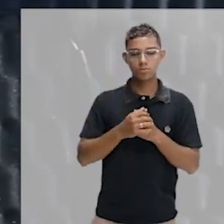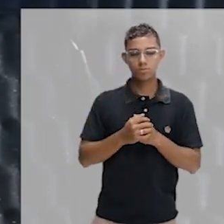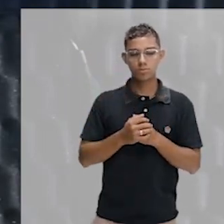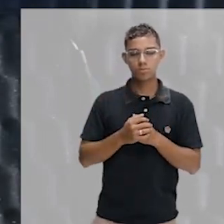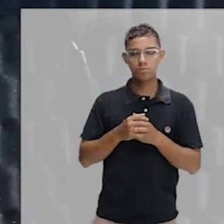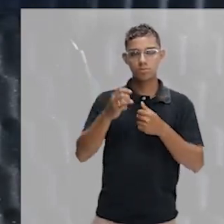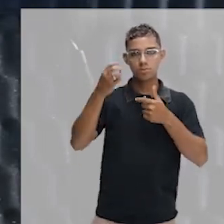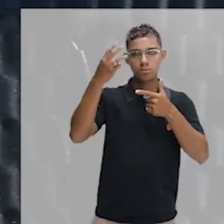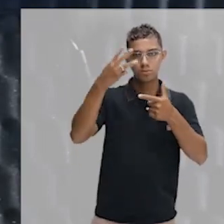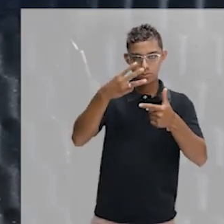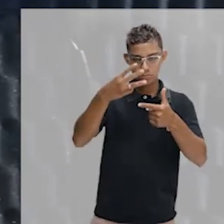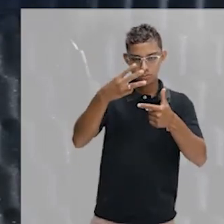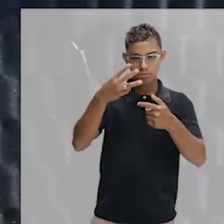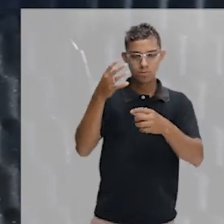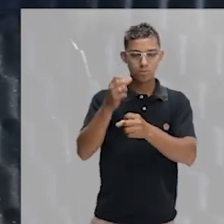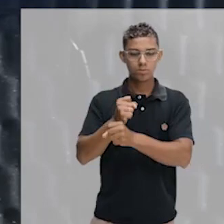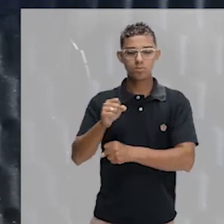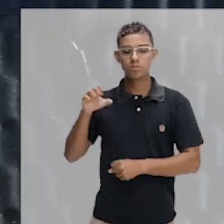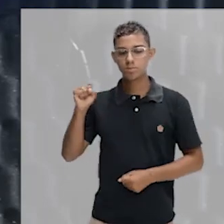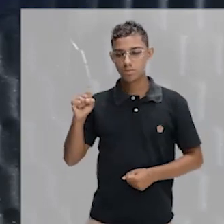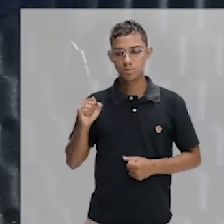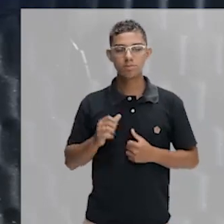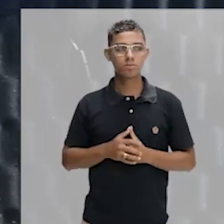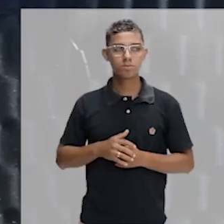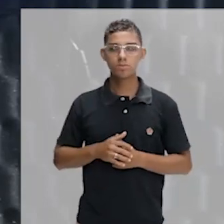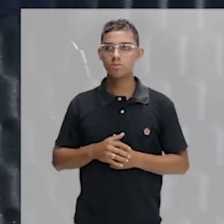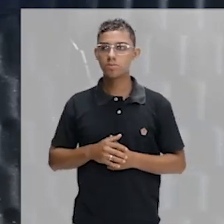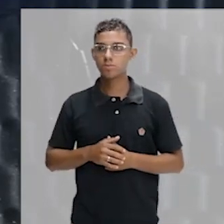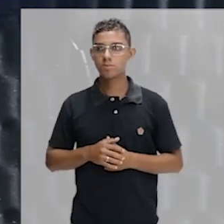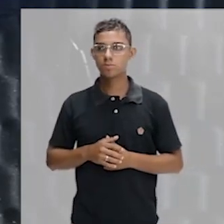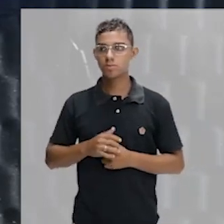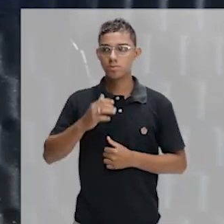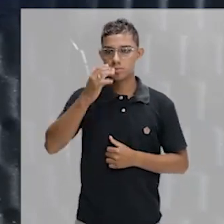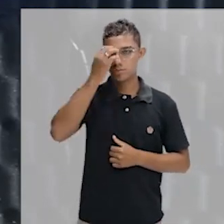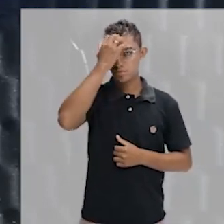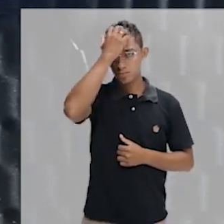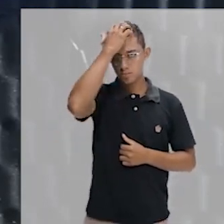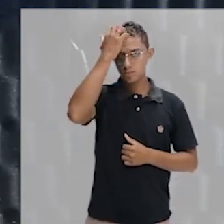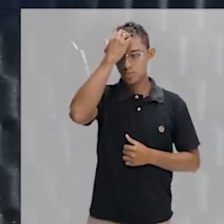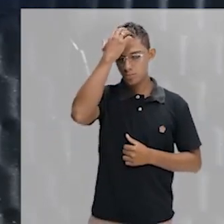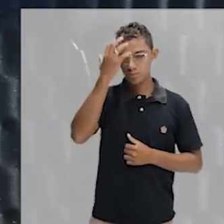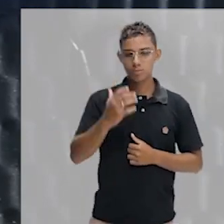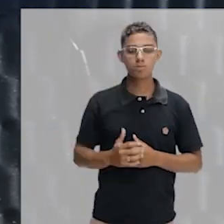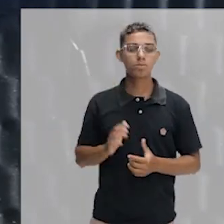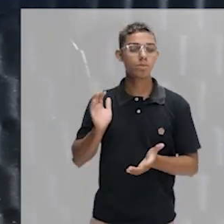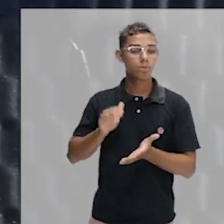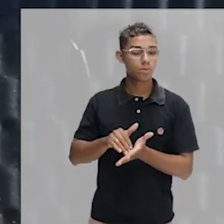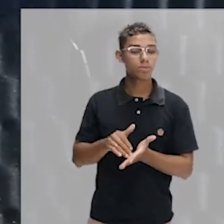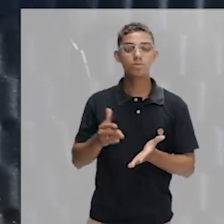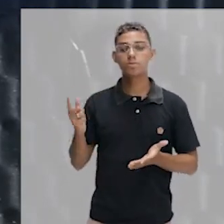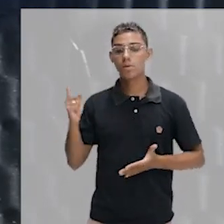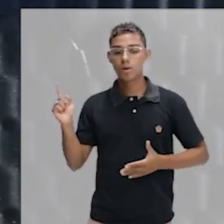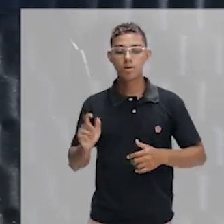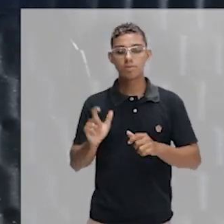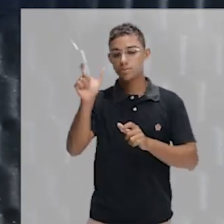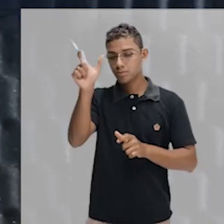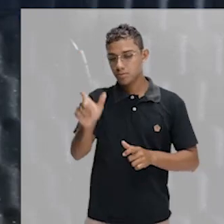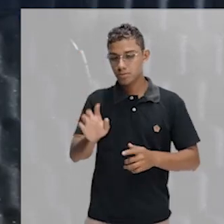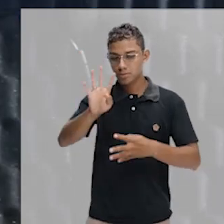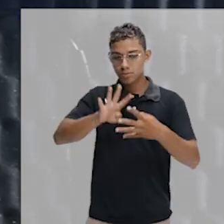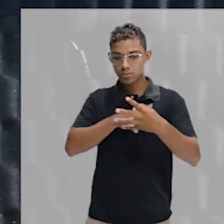acabou Lógico que não meu povo Olha a última coluna aqui ó ela eu vou fazer o três